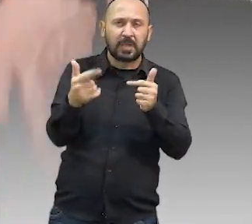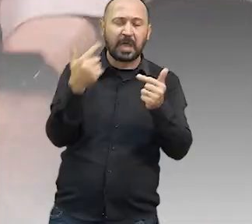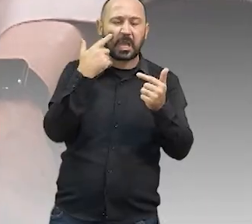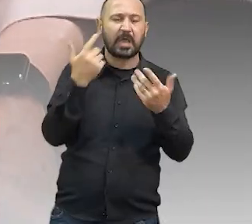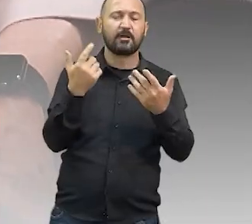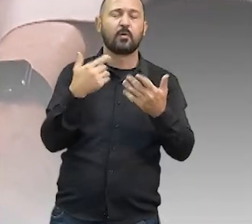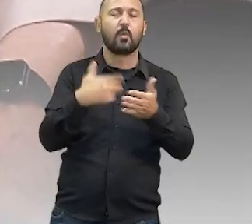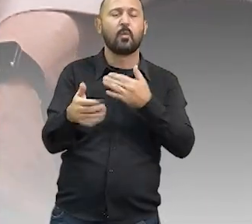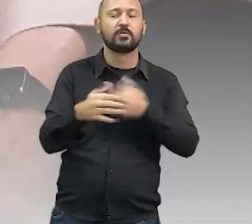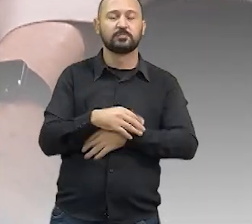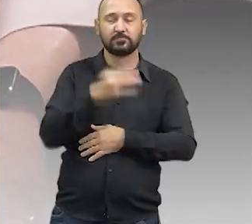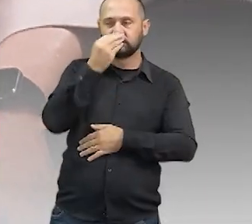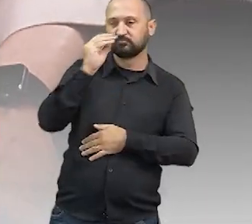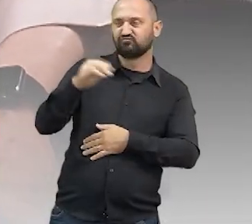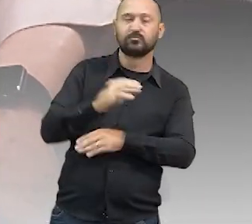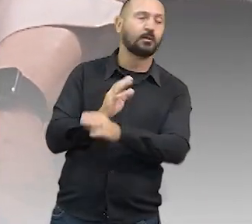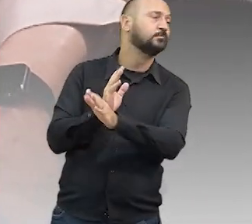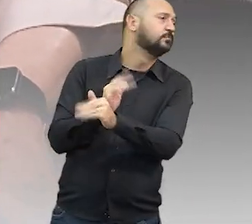conta que não vê,